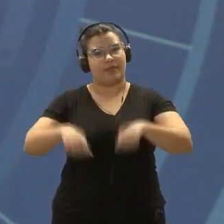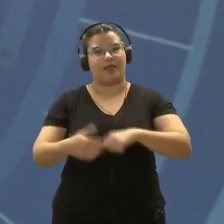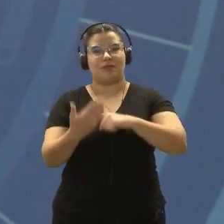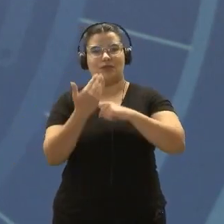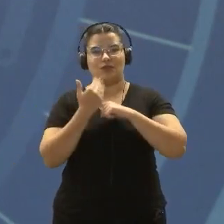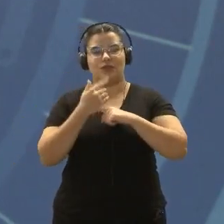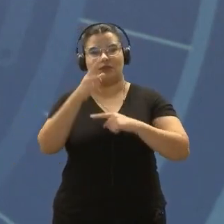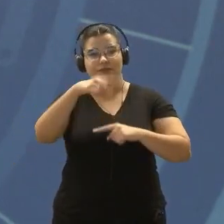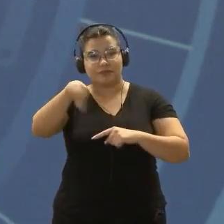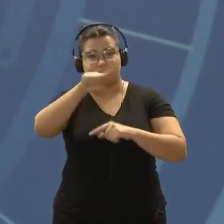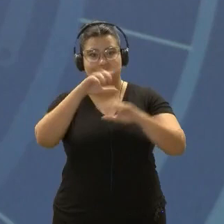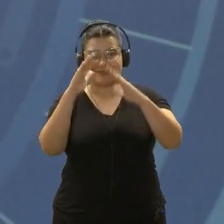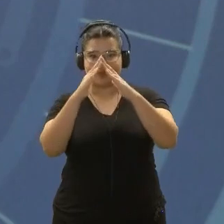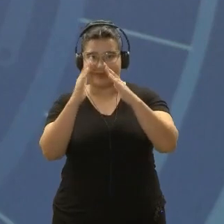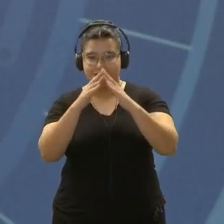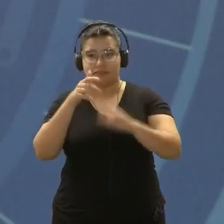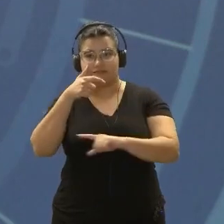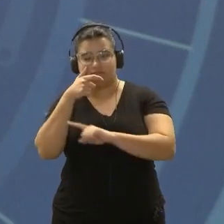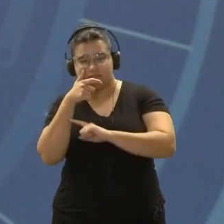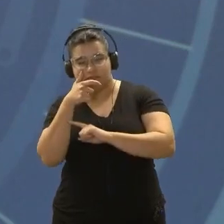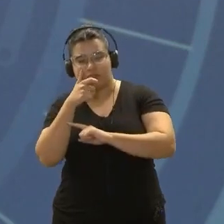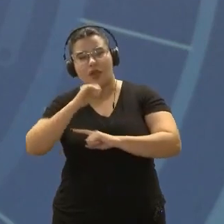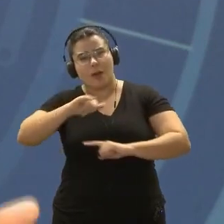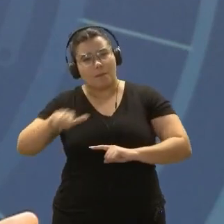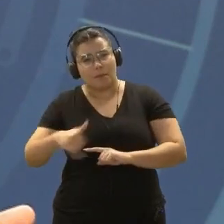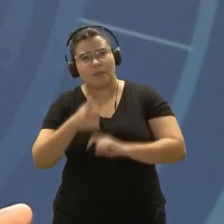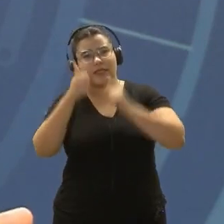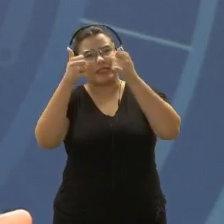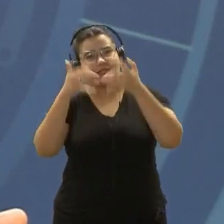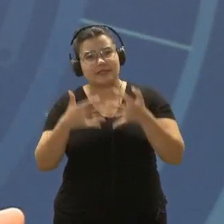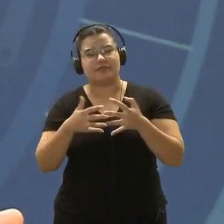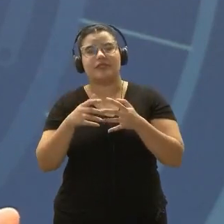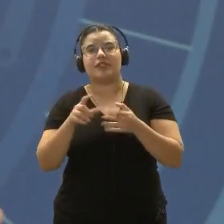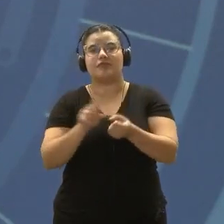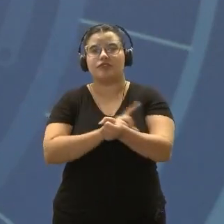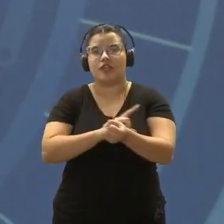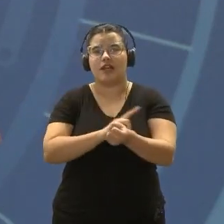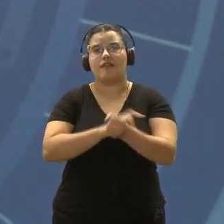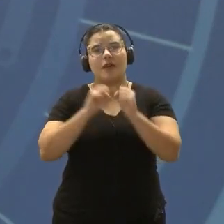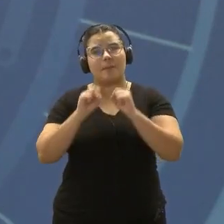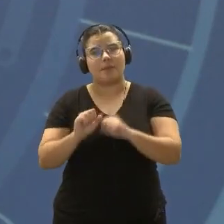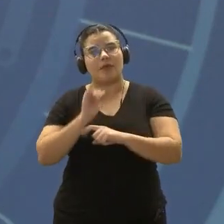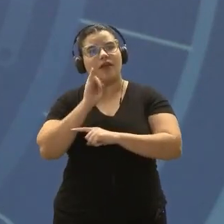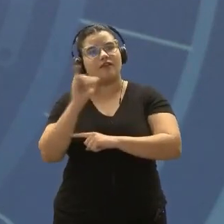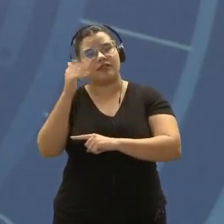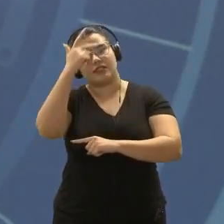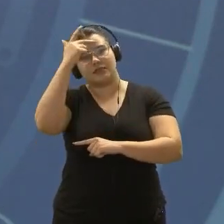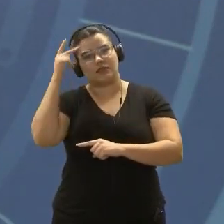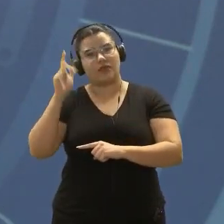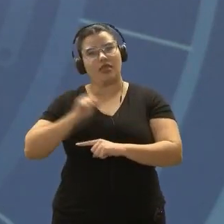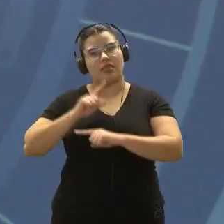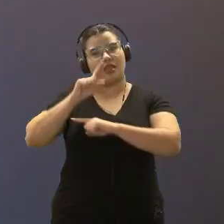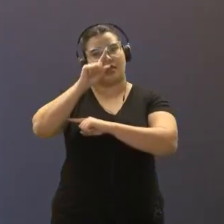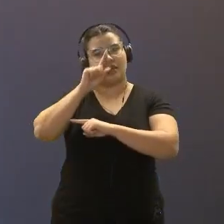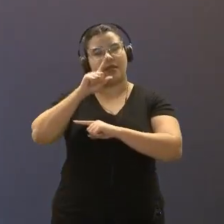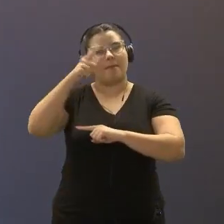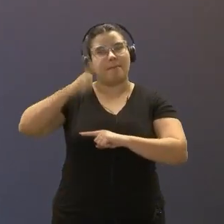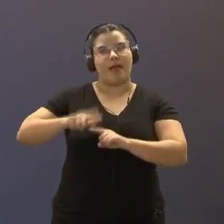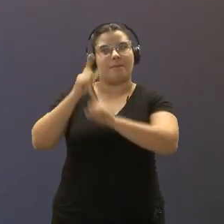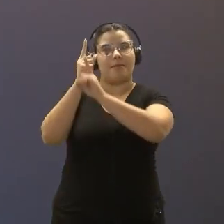mundo que está em casa assistindo, fale de diabetes, diga que a pessoa pode estar em risco e dessa maneira a gente vai fazer mais